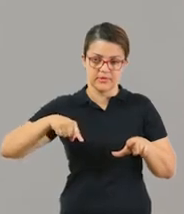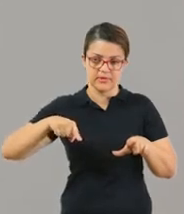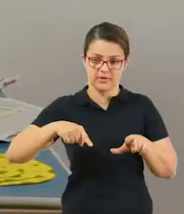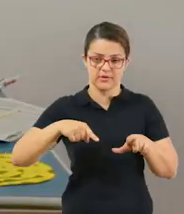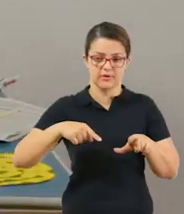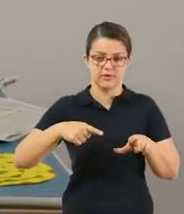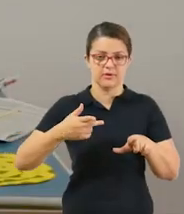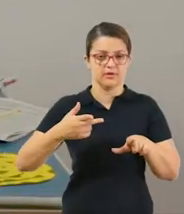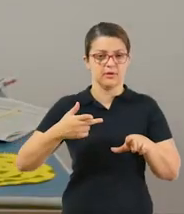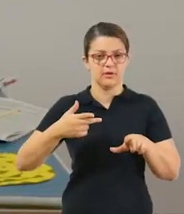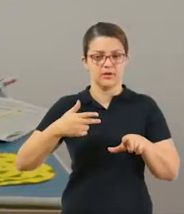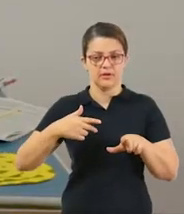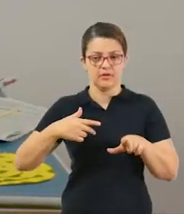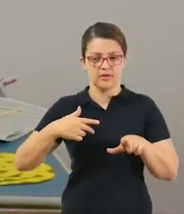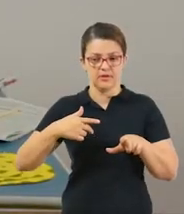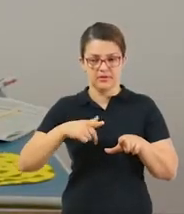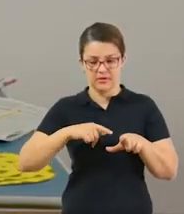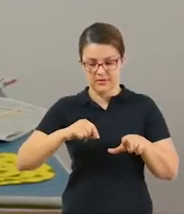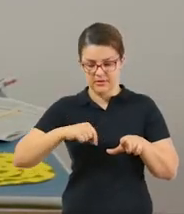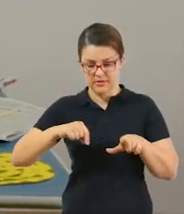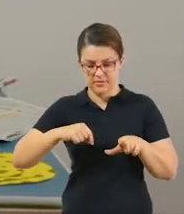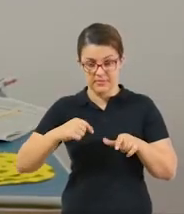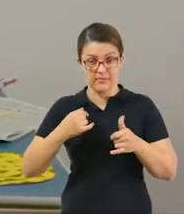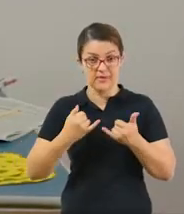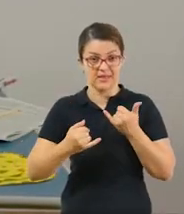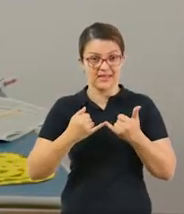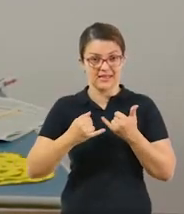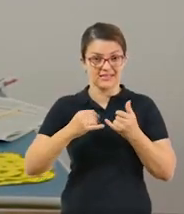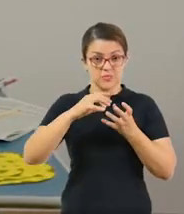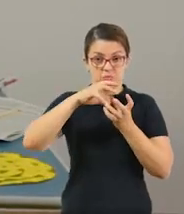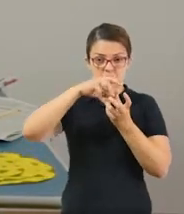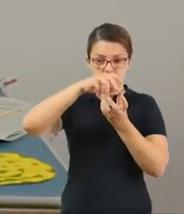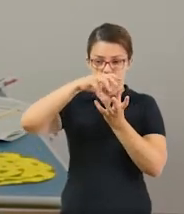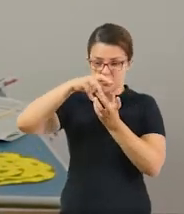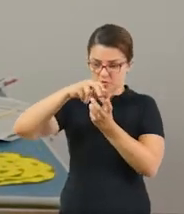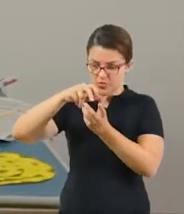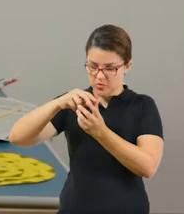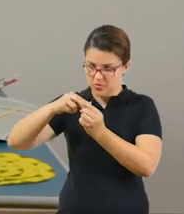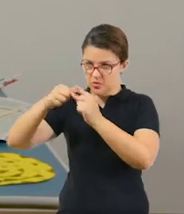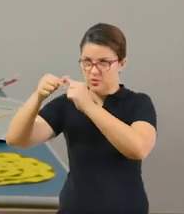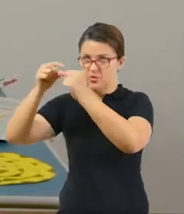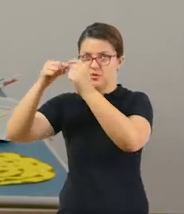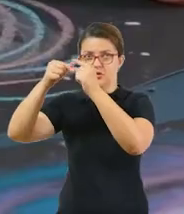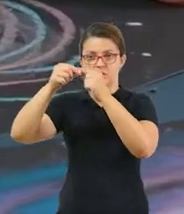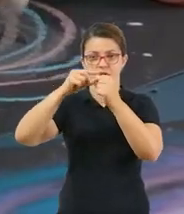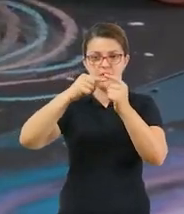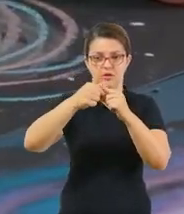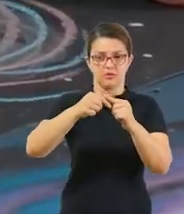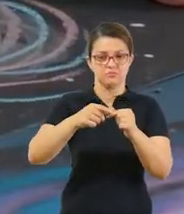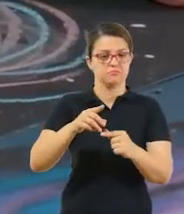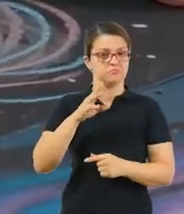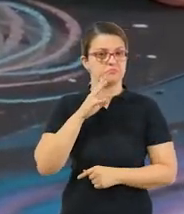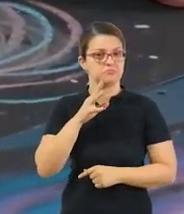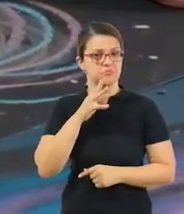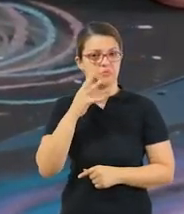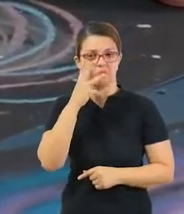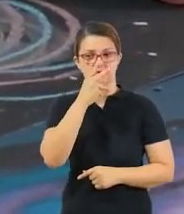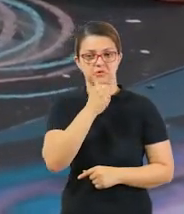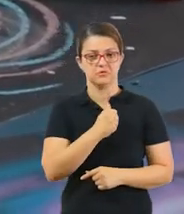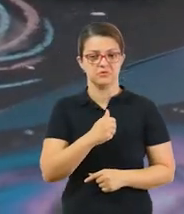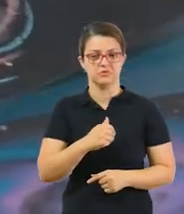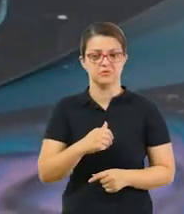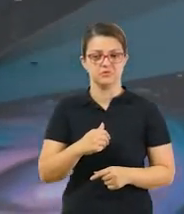estamos trabalhando com as galáxias né ou a via láctea olha só que interessante